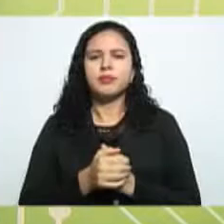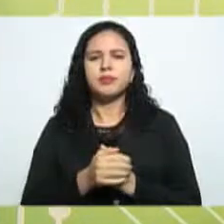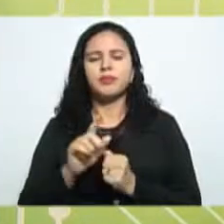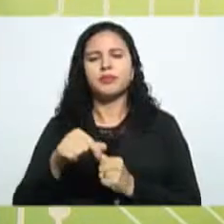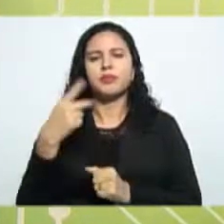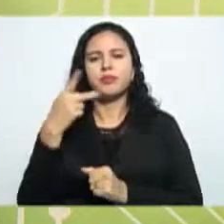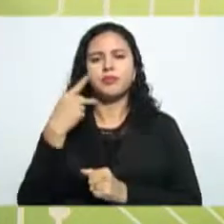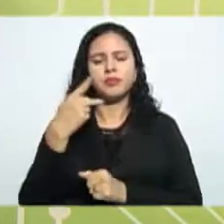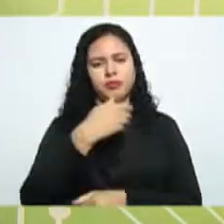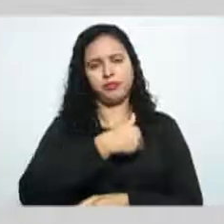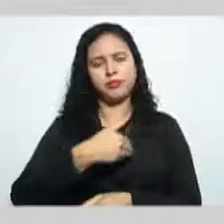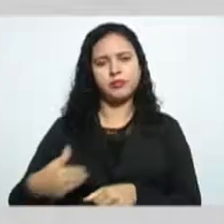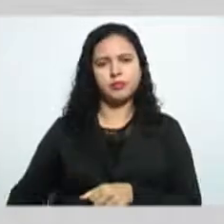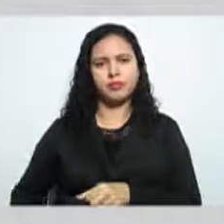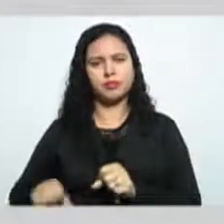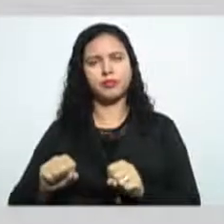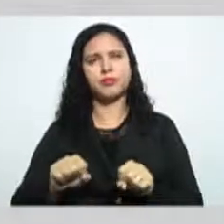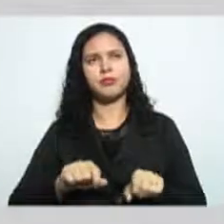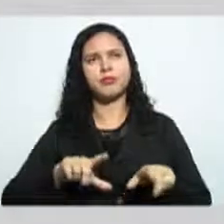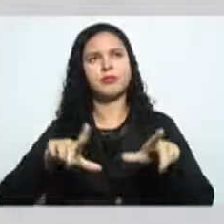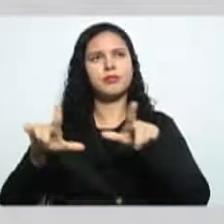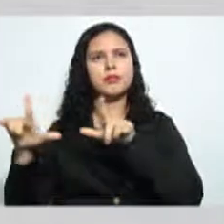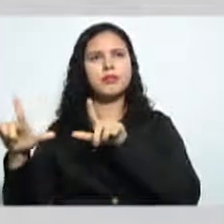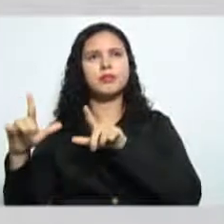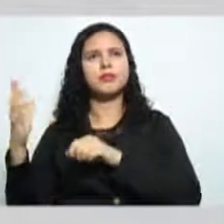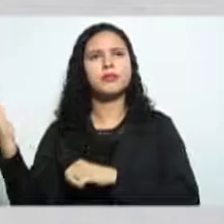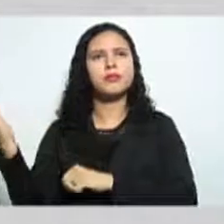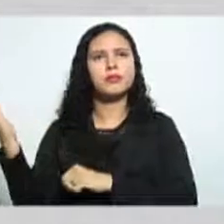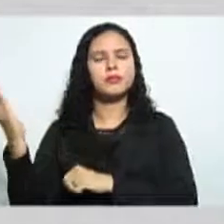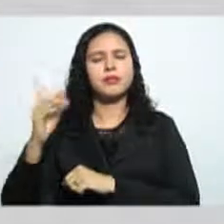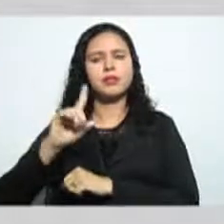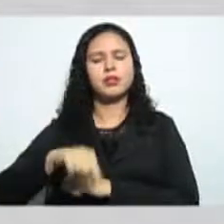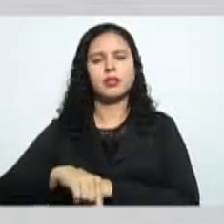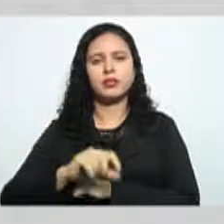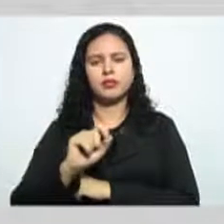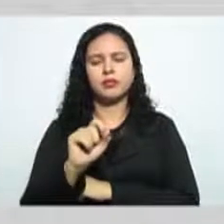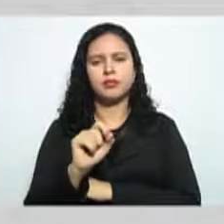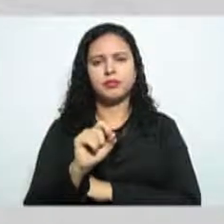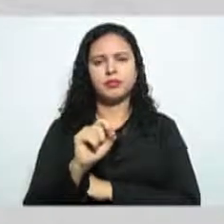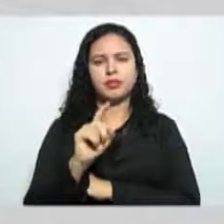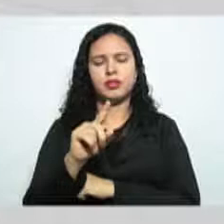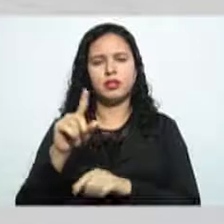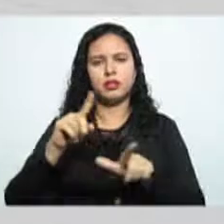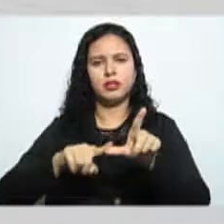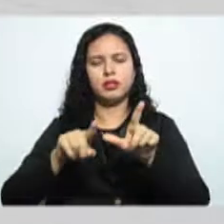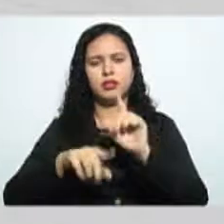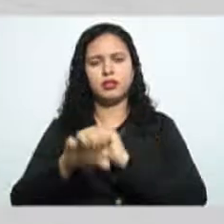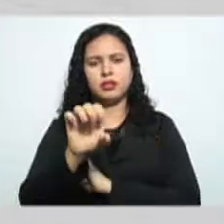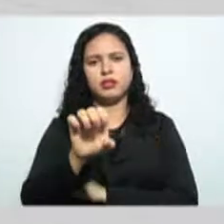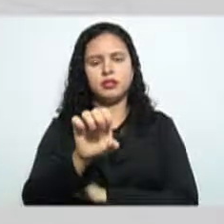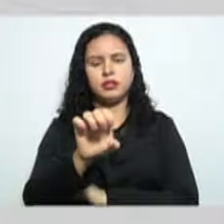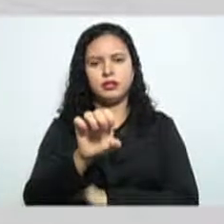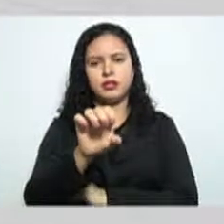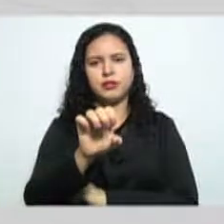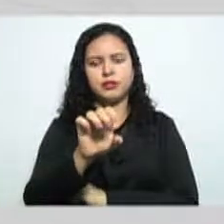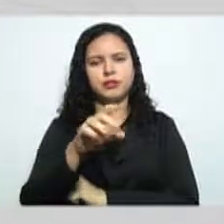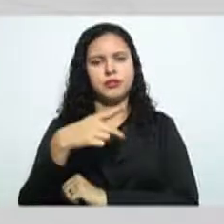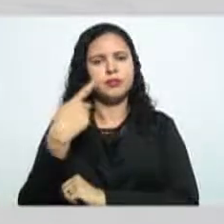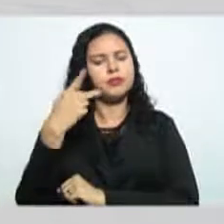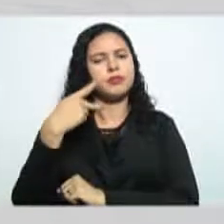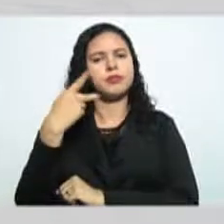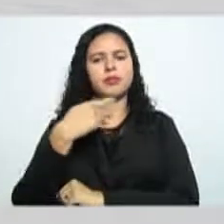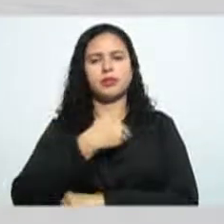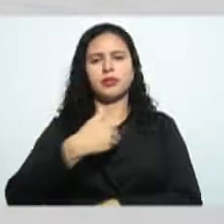políticas públicas, como a gente pode ver no slide, políticas públicas é a nossa alternativa E. Nós estamos falando de políticas públicas, que